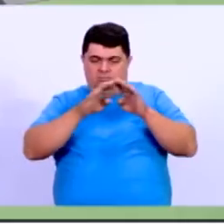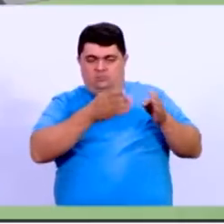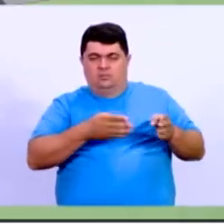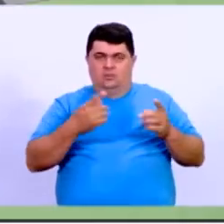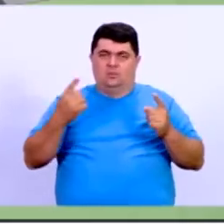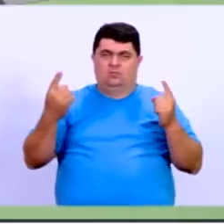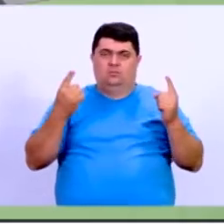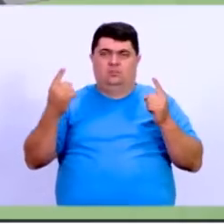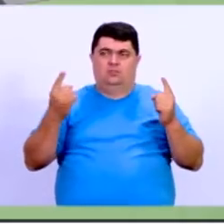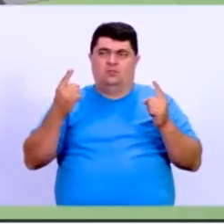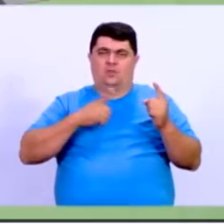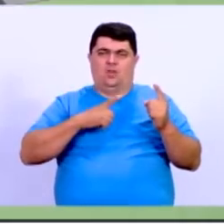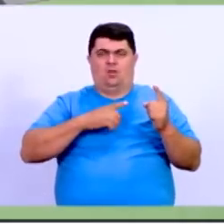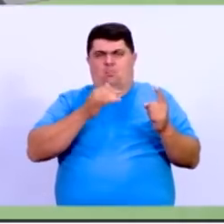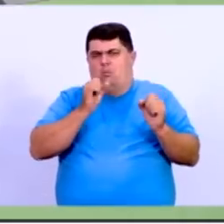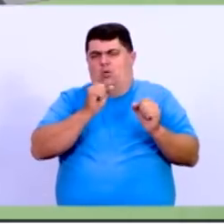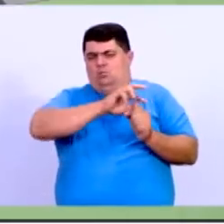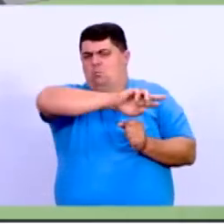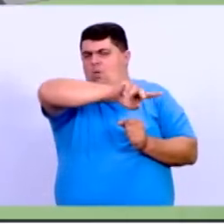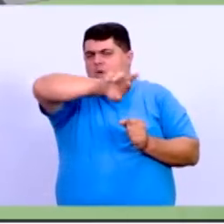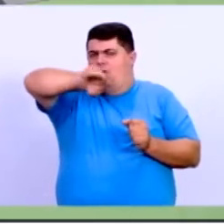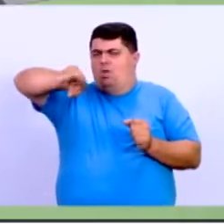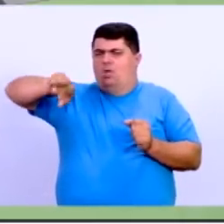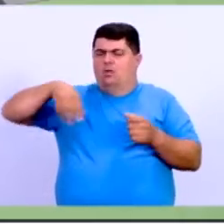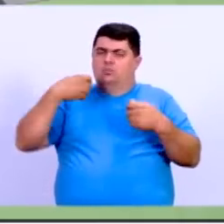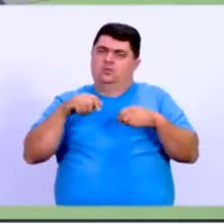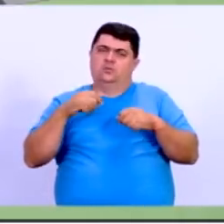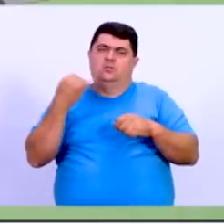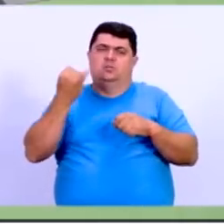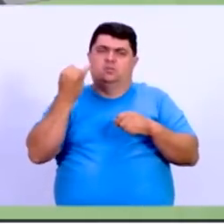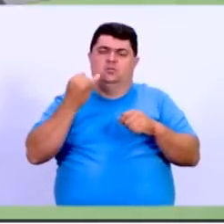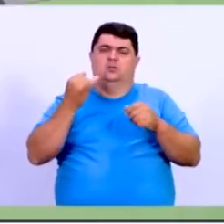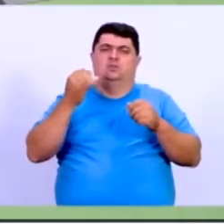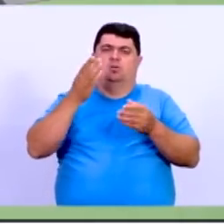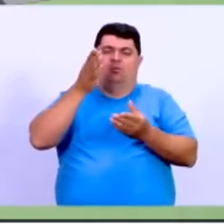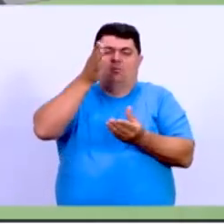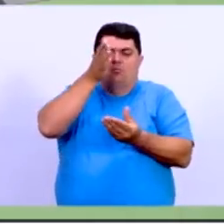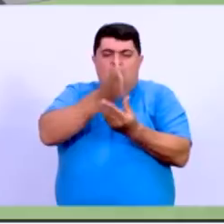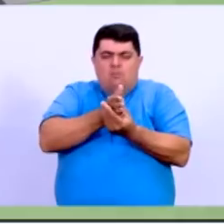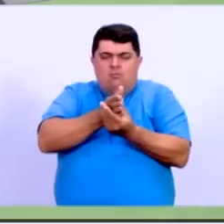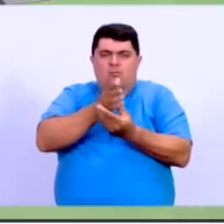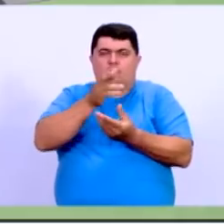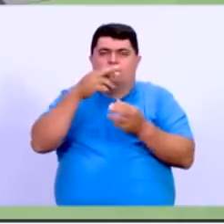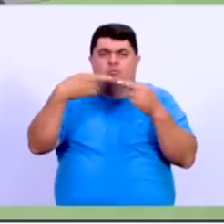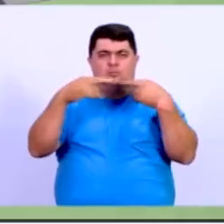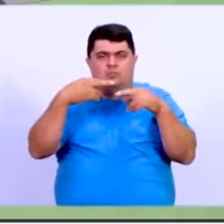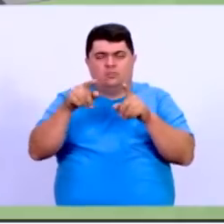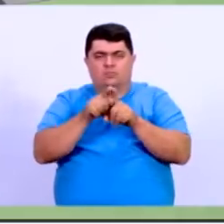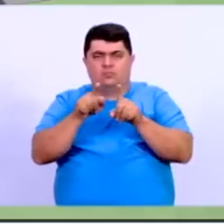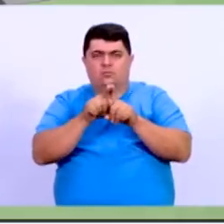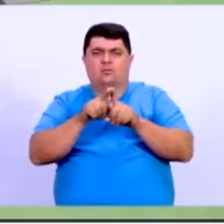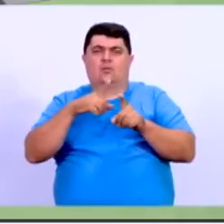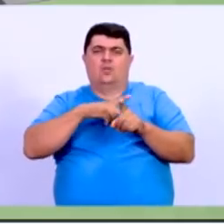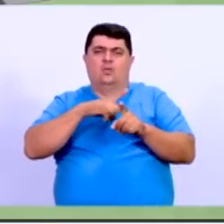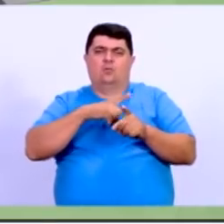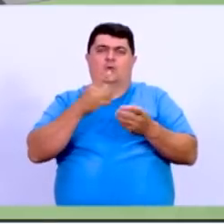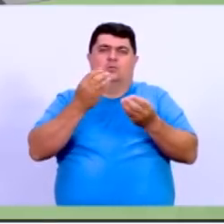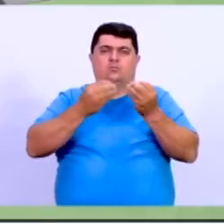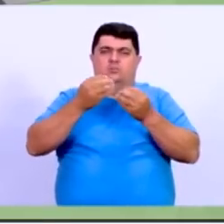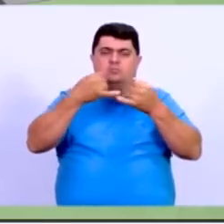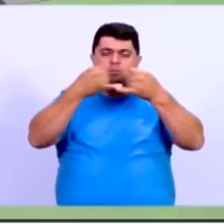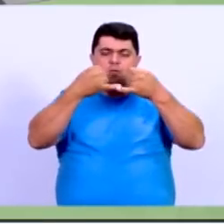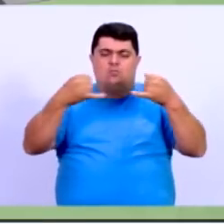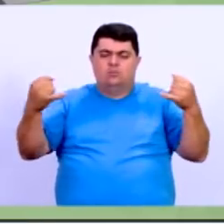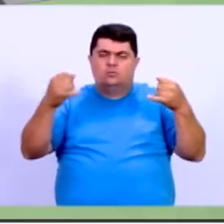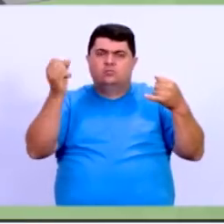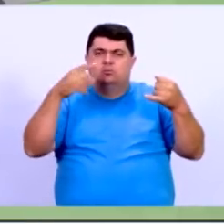têm outros, né, acessórios que são necessários, uma placa de rede, por exemplo. Vai precisar do quê? De um meio de comunicação, um cabo de